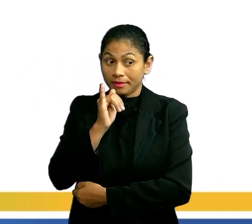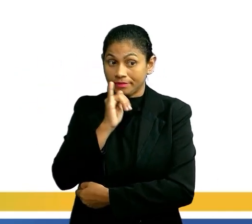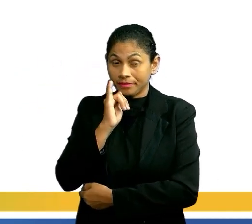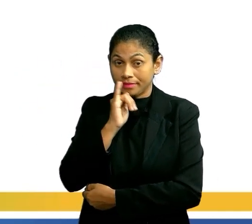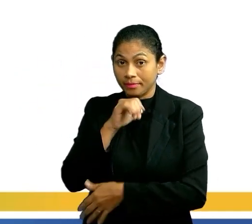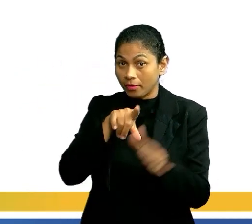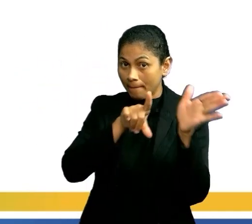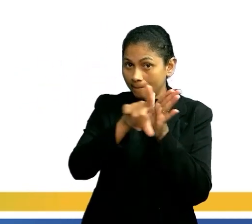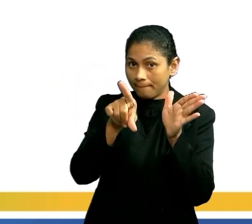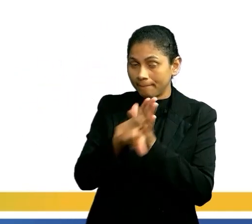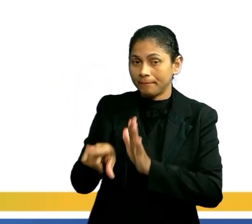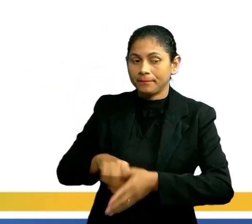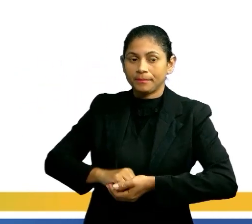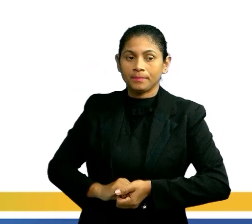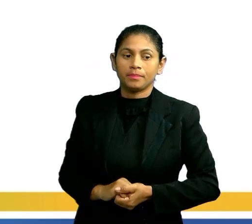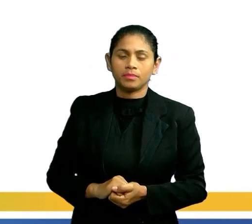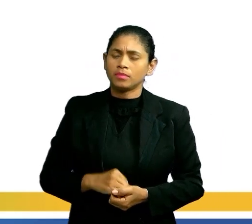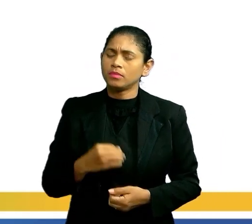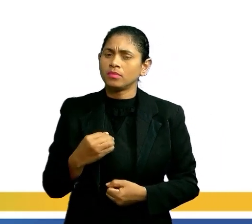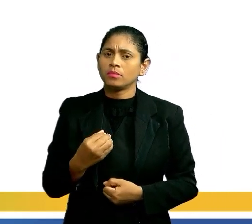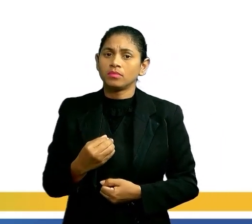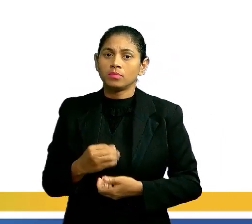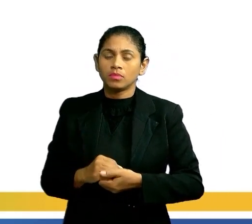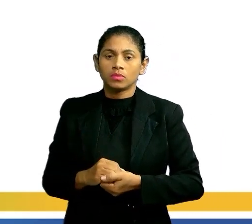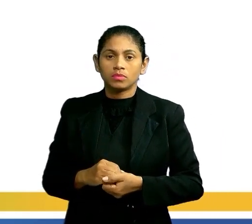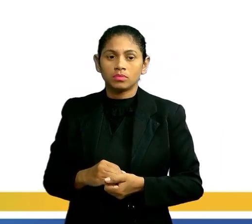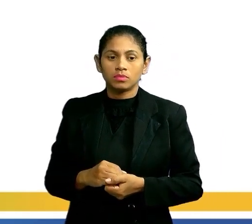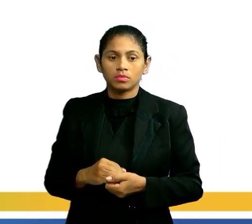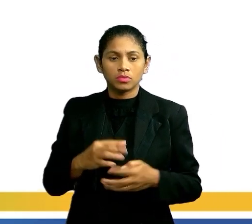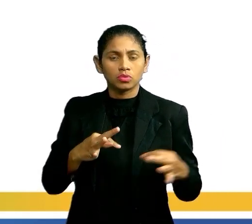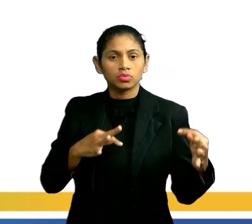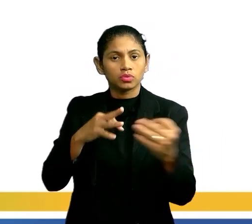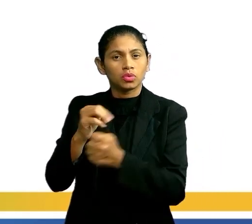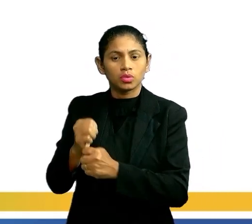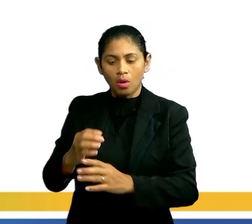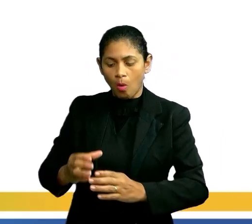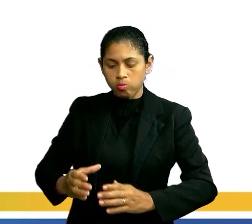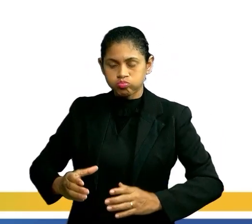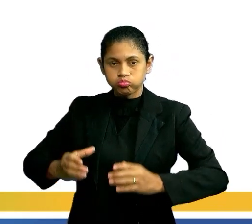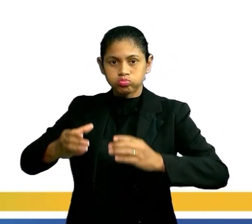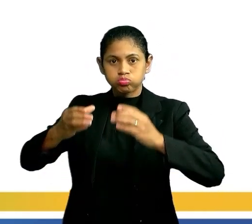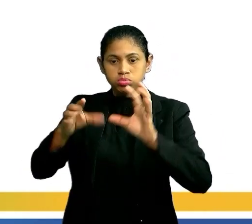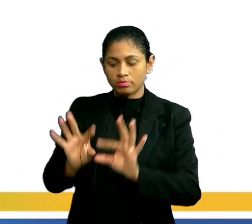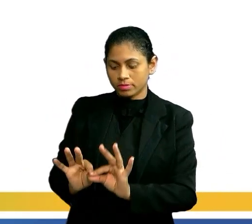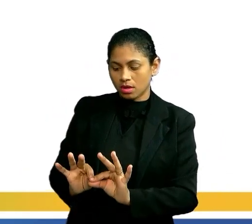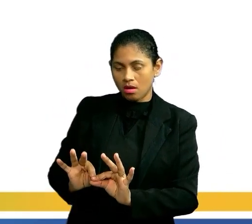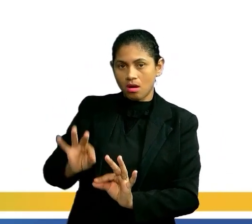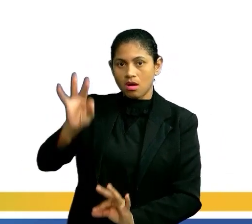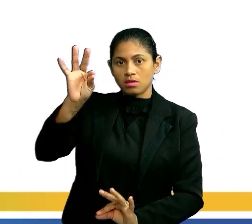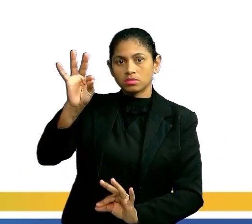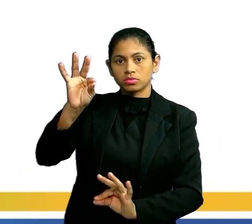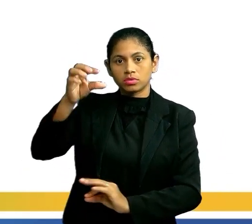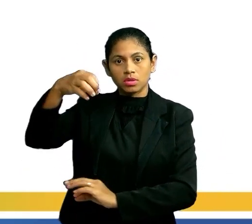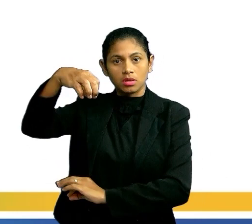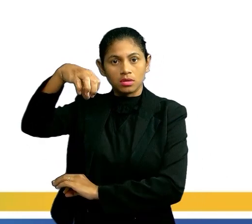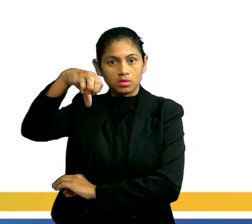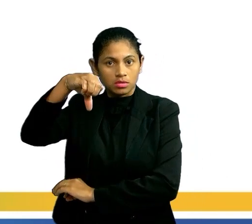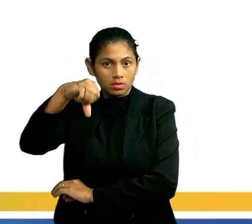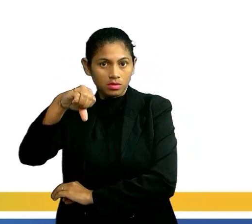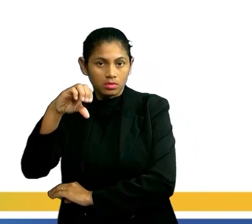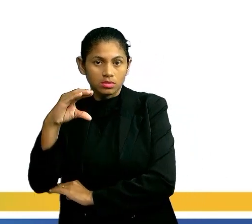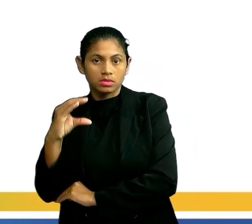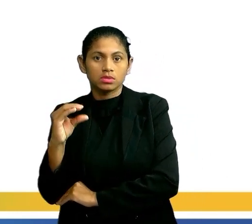questão. Qual é a área total de um cilindro com altura de 9 centímetros? Ó. Cilindro vai ter altura de